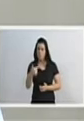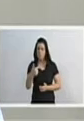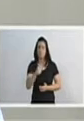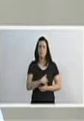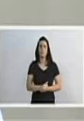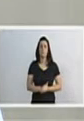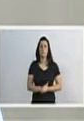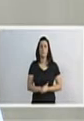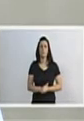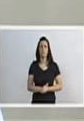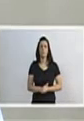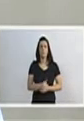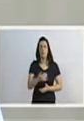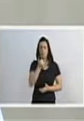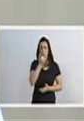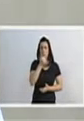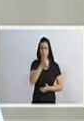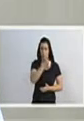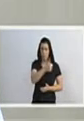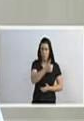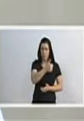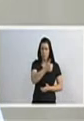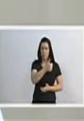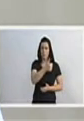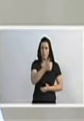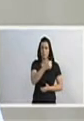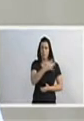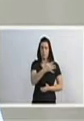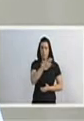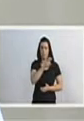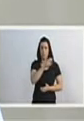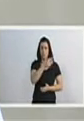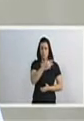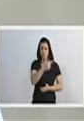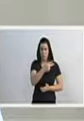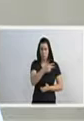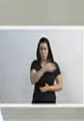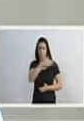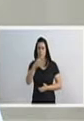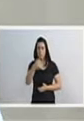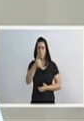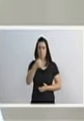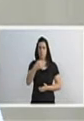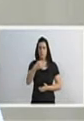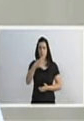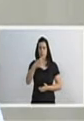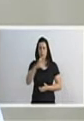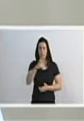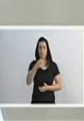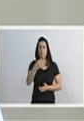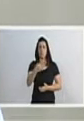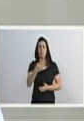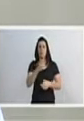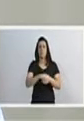1.452, ou melhor, de 1.452 a 1.454, do vereador Almir